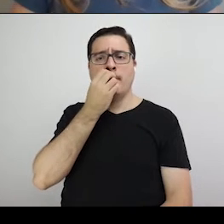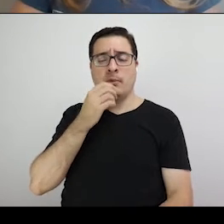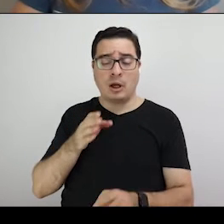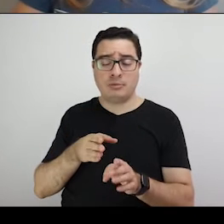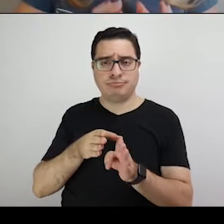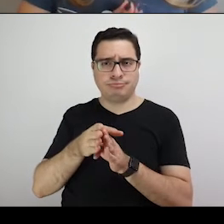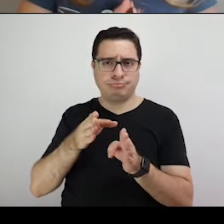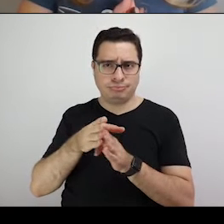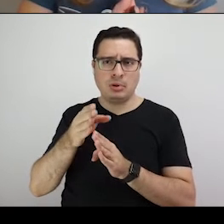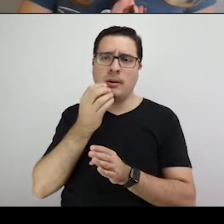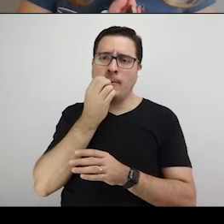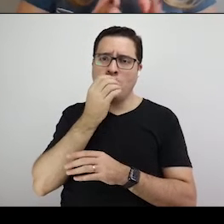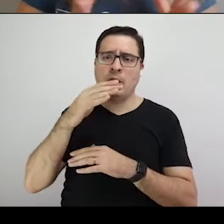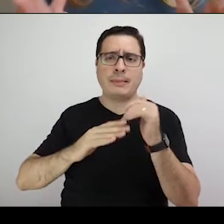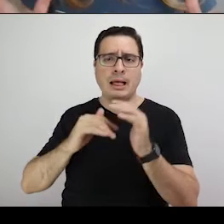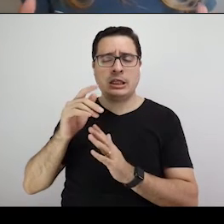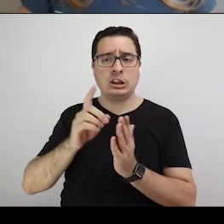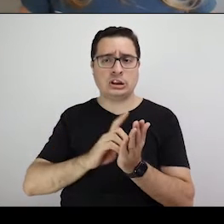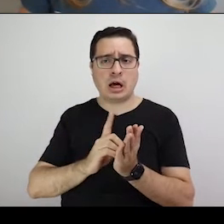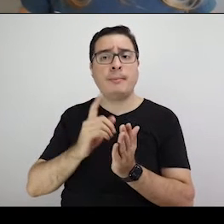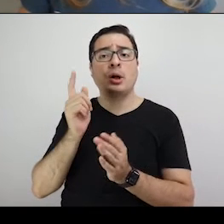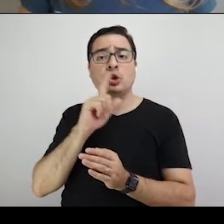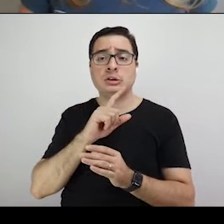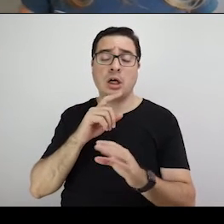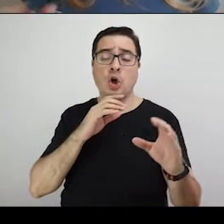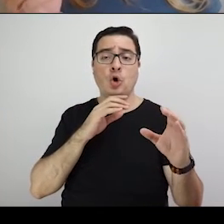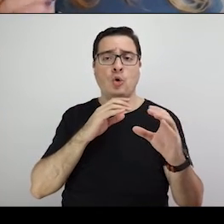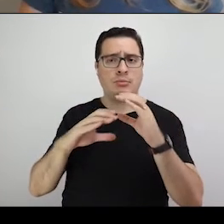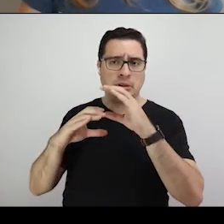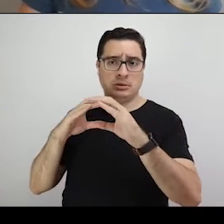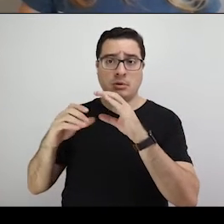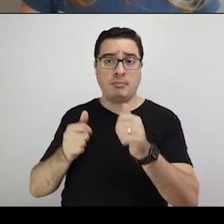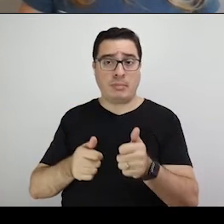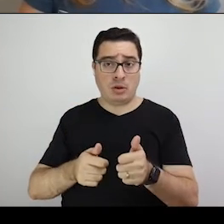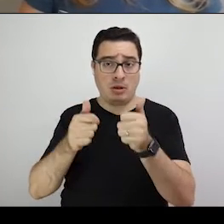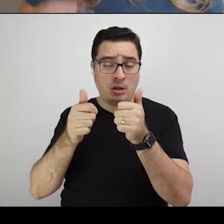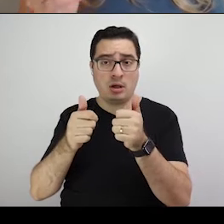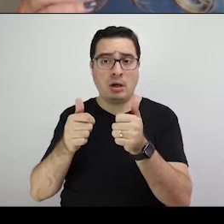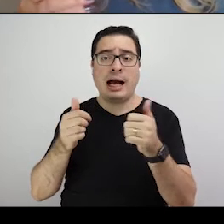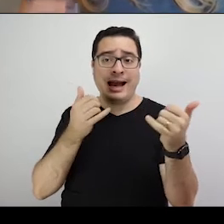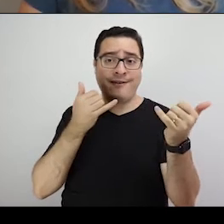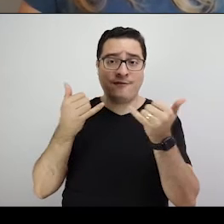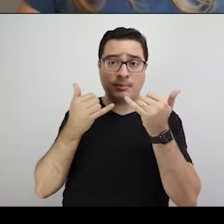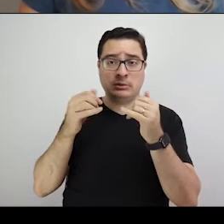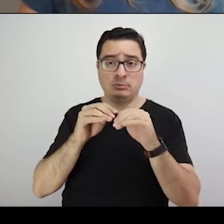digital, com o objetivo de aprimorar a comunicação, o fornecimento de informações e serviços,